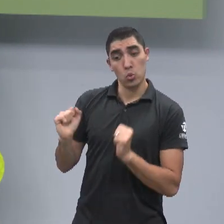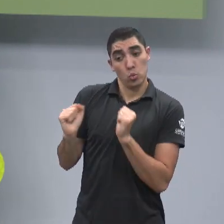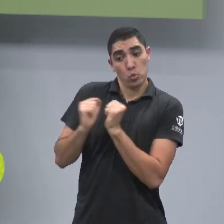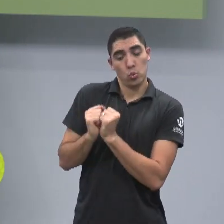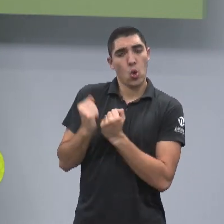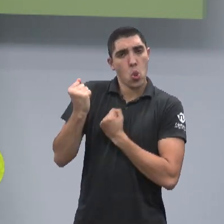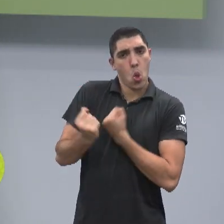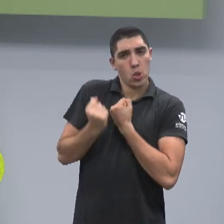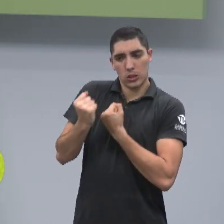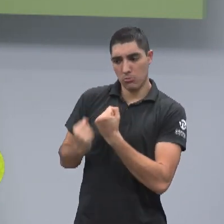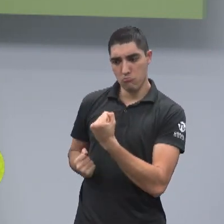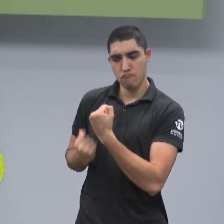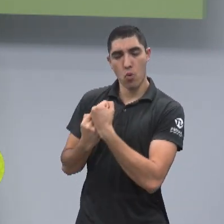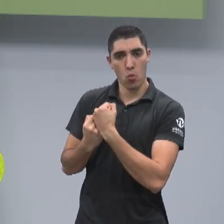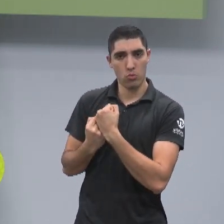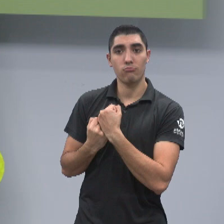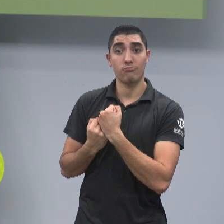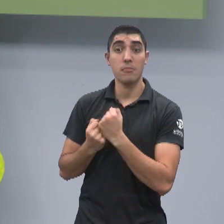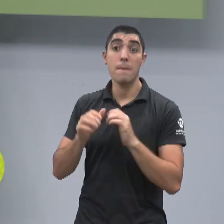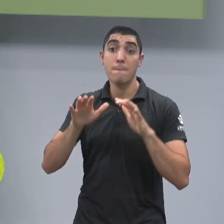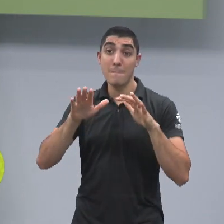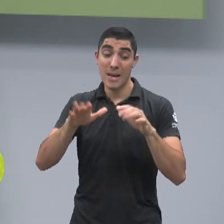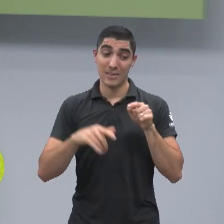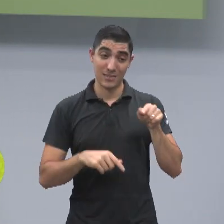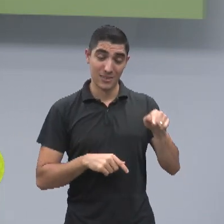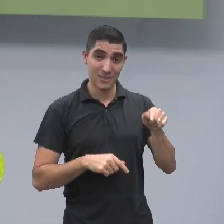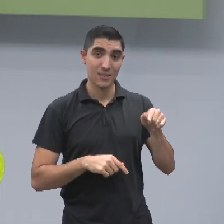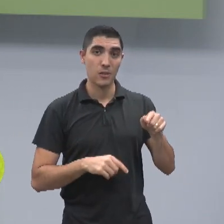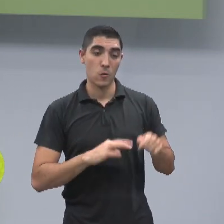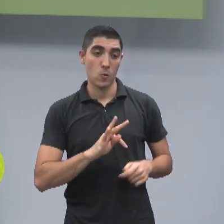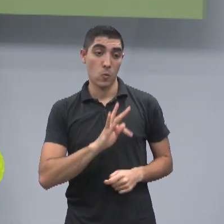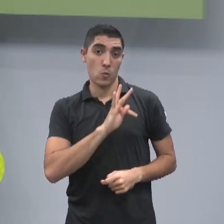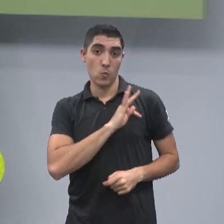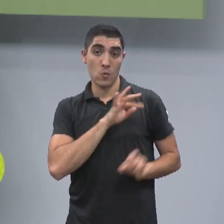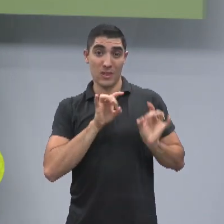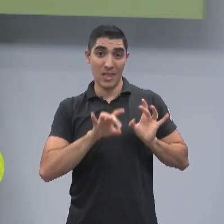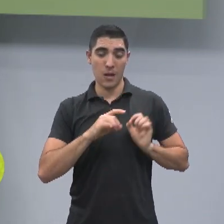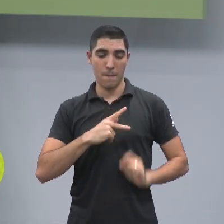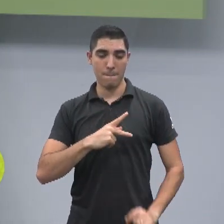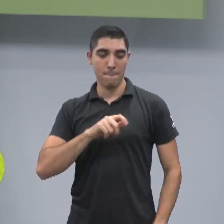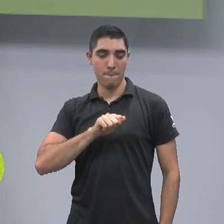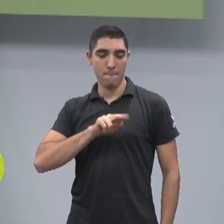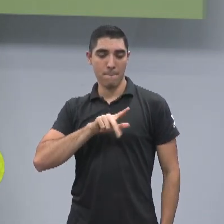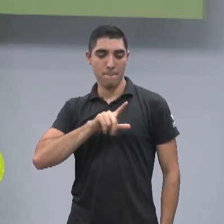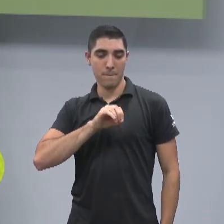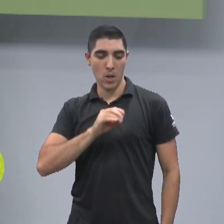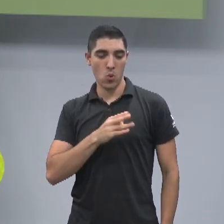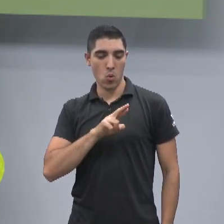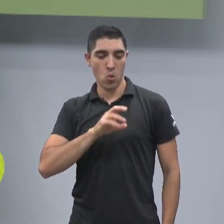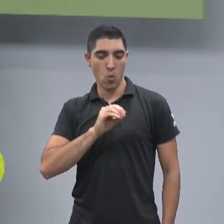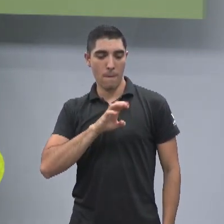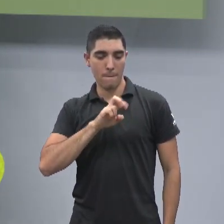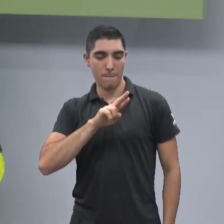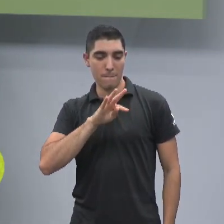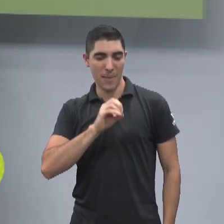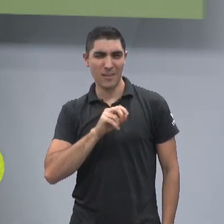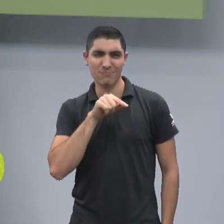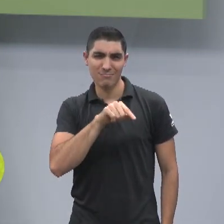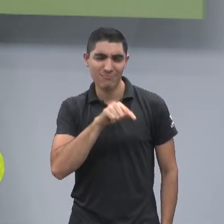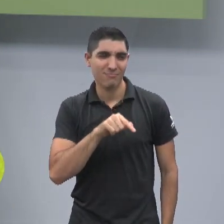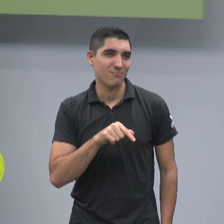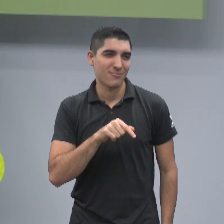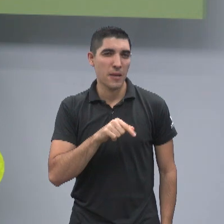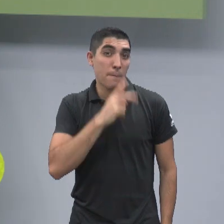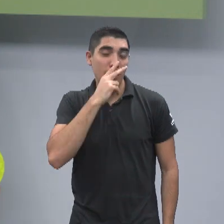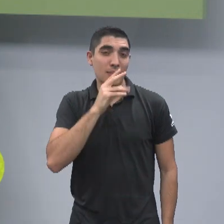a favor, mas do outro lado também tem o Paulo Roberto, né, que é vou dizer que é um malaco, vou dizer que ele é malaco, mas no bom sentido, né,